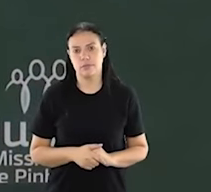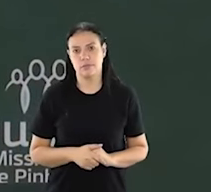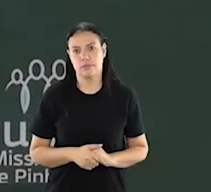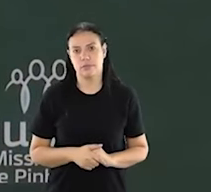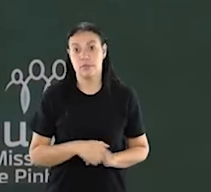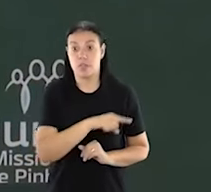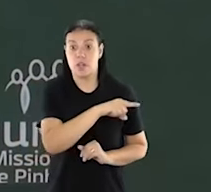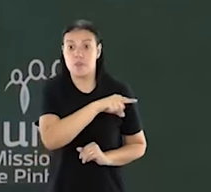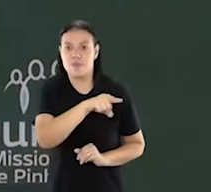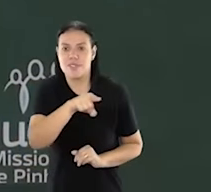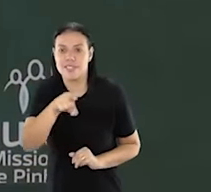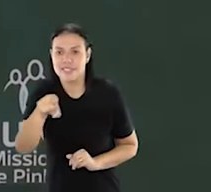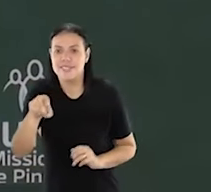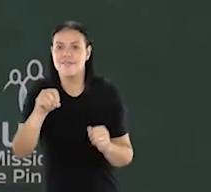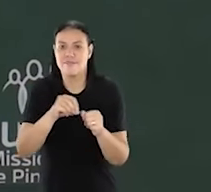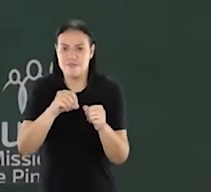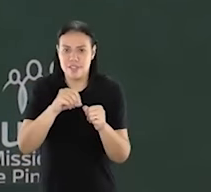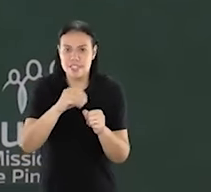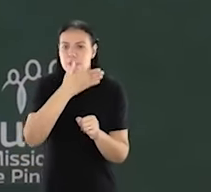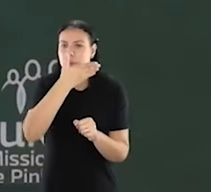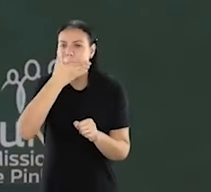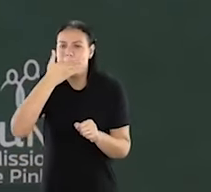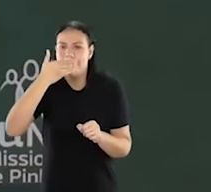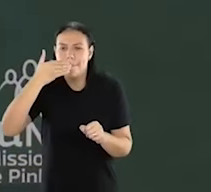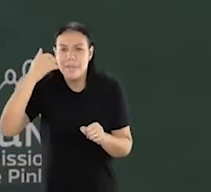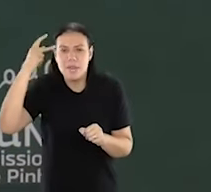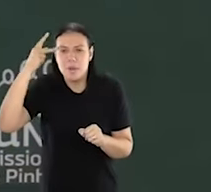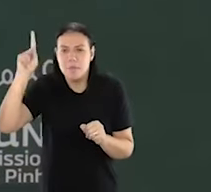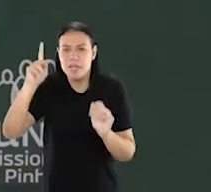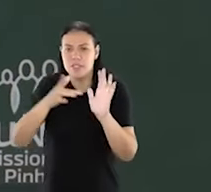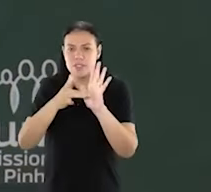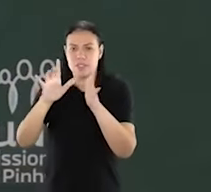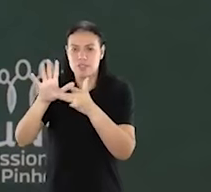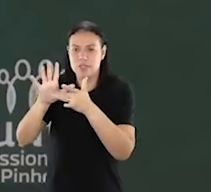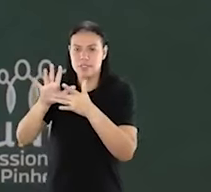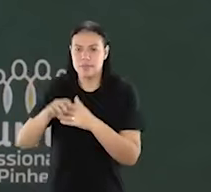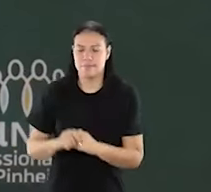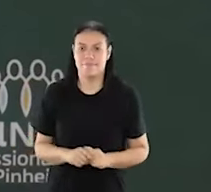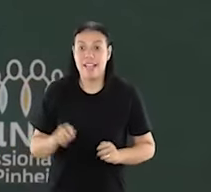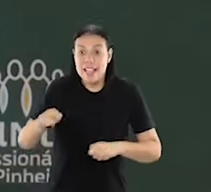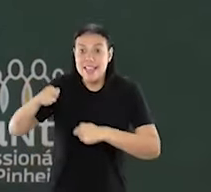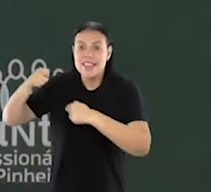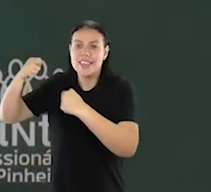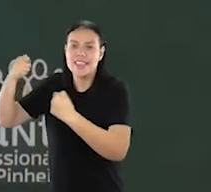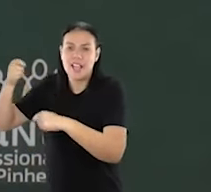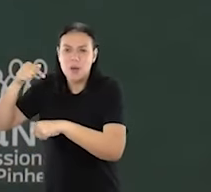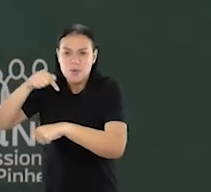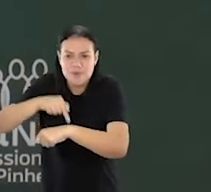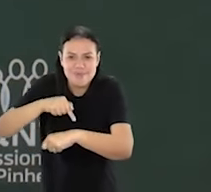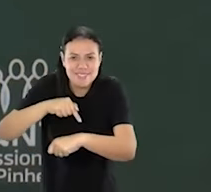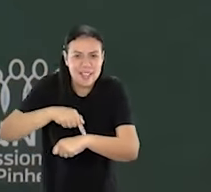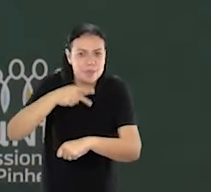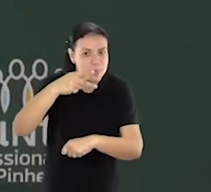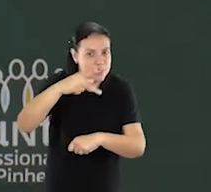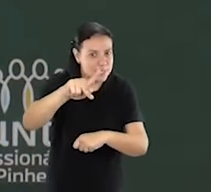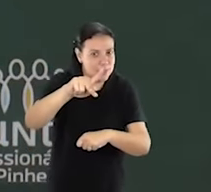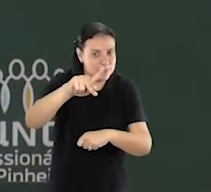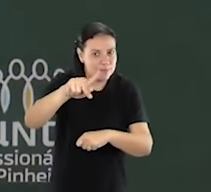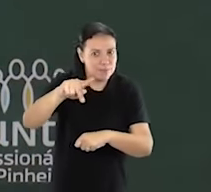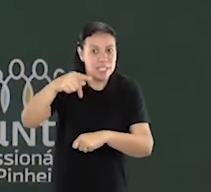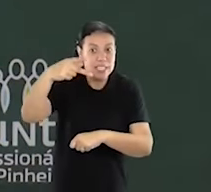Tem feito o seu melhor para Ele? Tem dado o seu melhor para Ele? O seu tempo? Seus